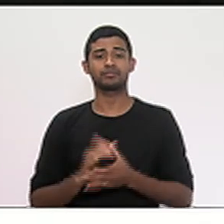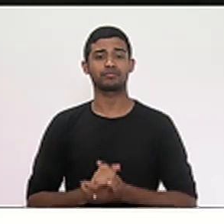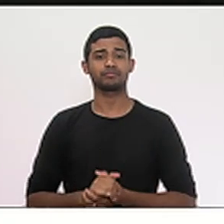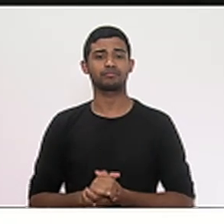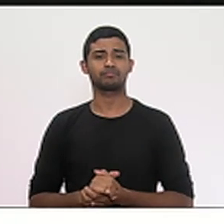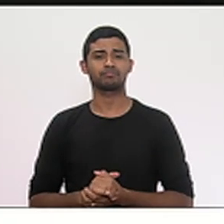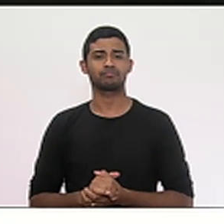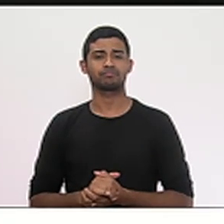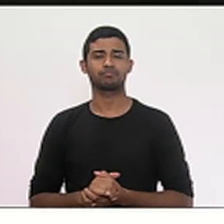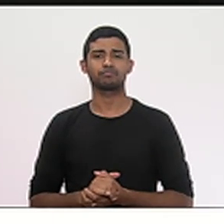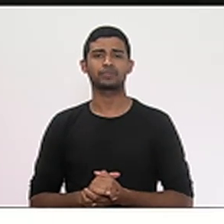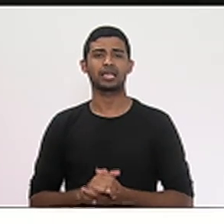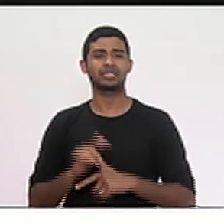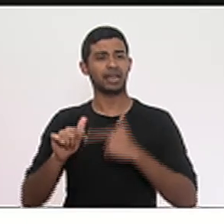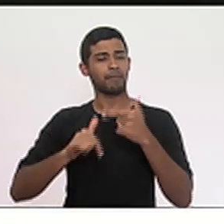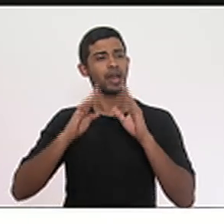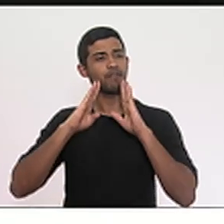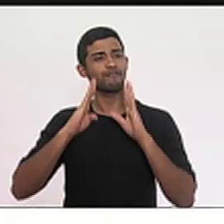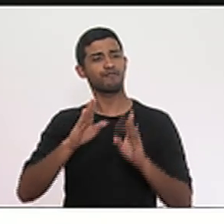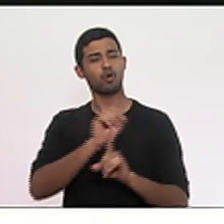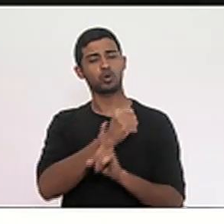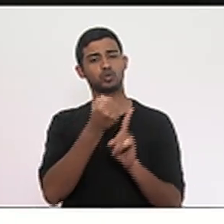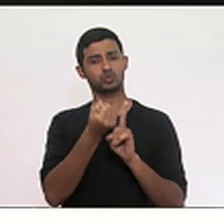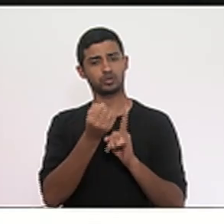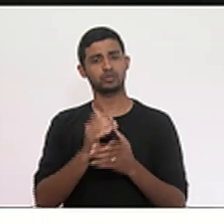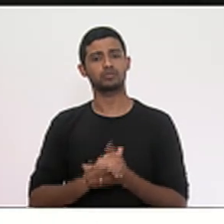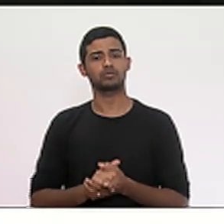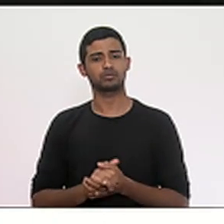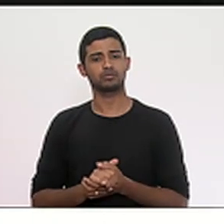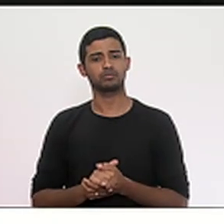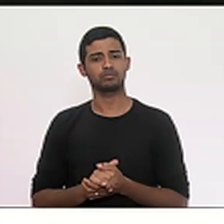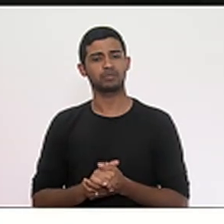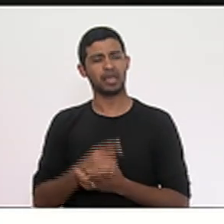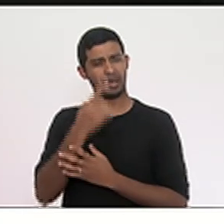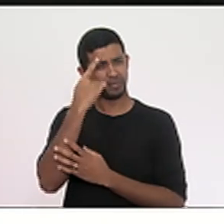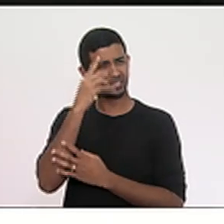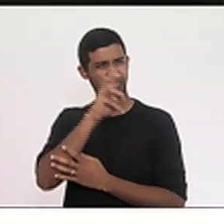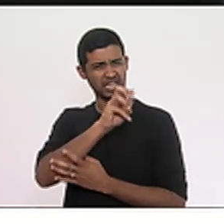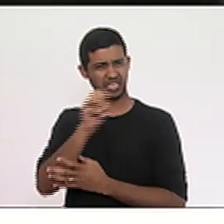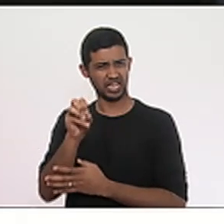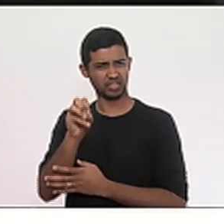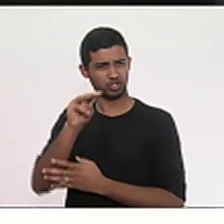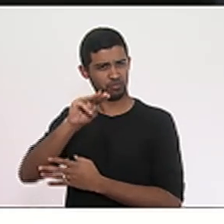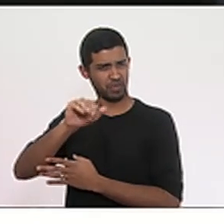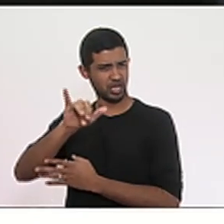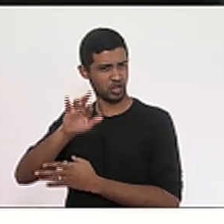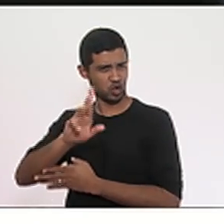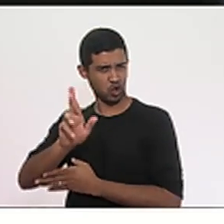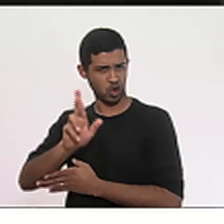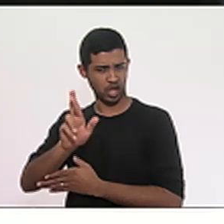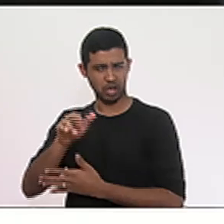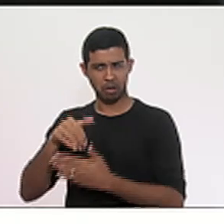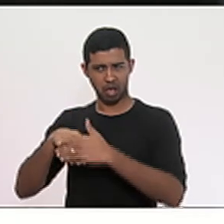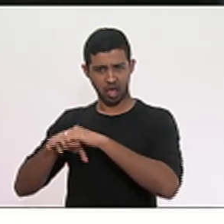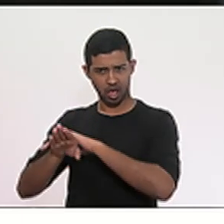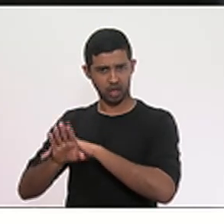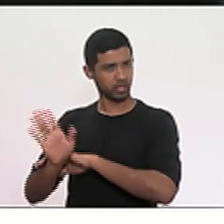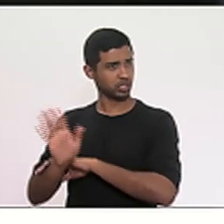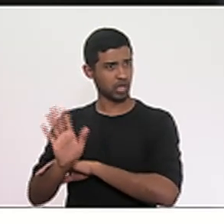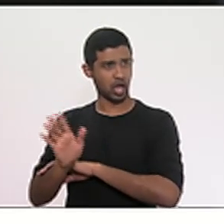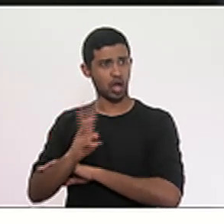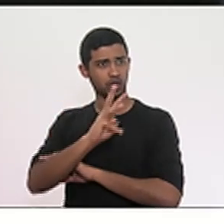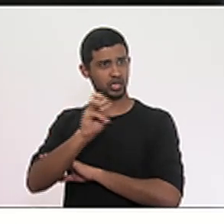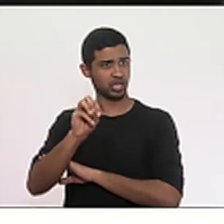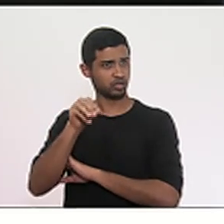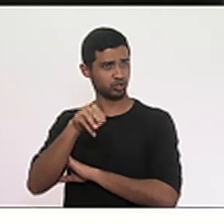primordialmente social. Não tem que ter 500 milhões em caixa da SEDAI. Tem que ter 500 milhões em obra de saneamento,